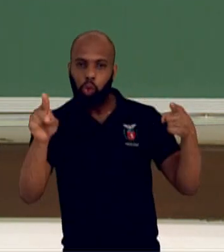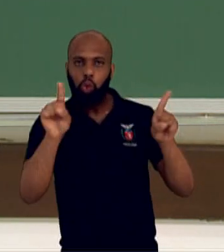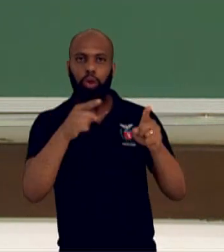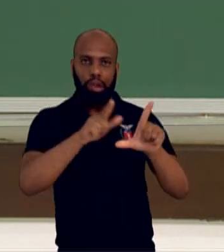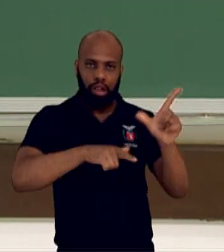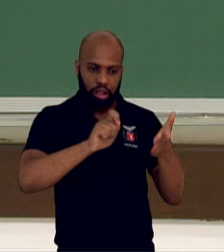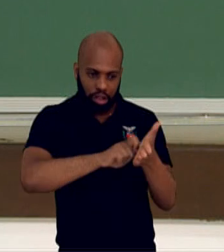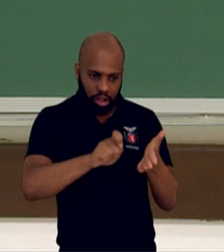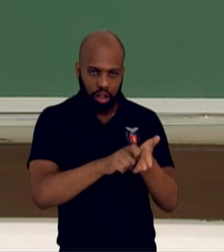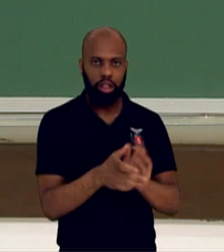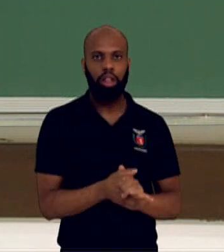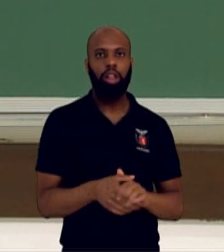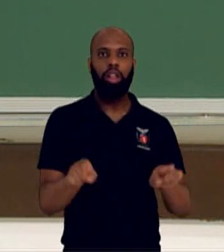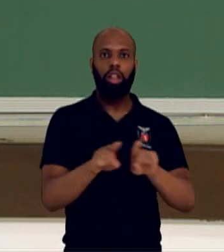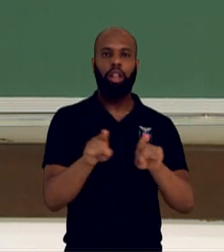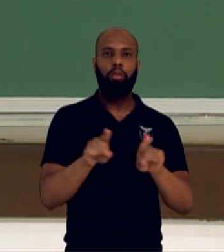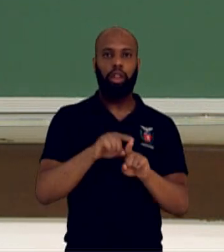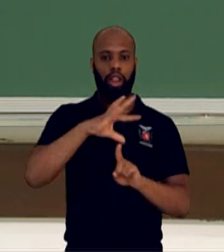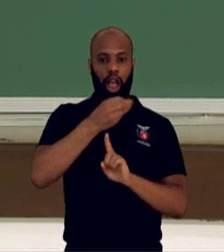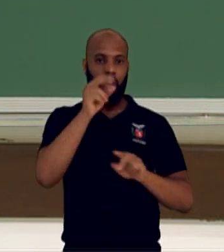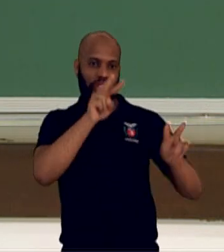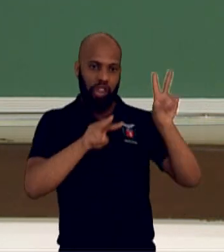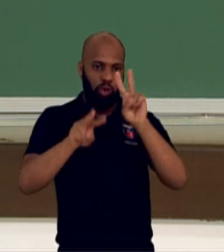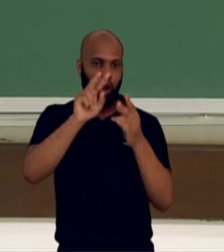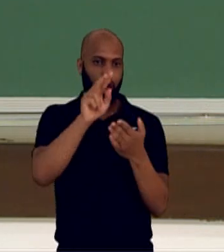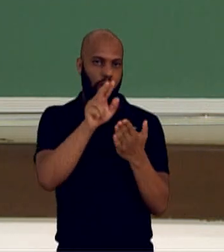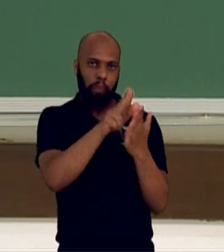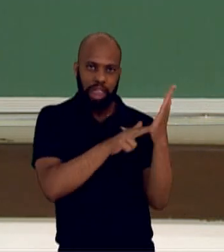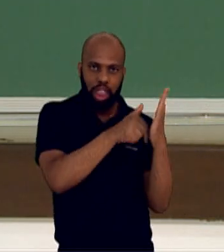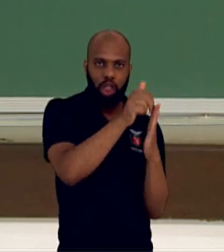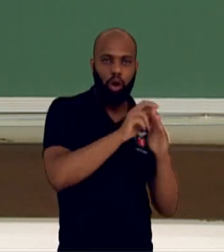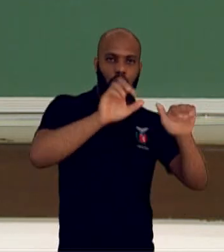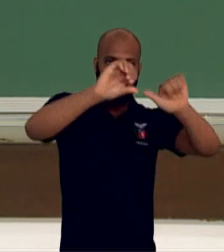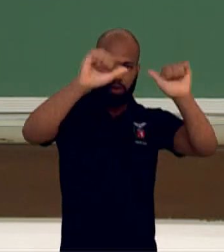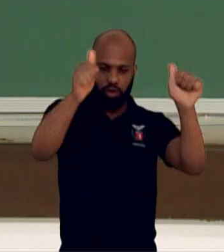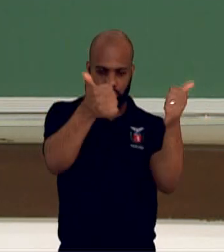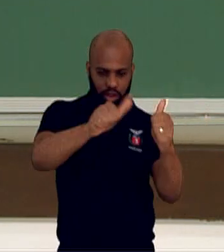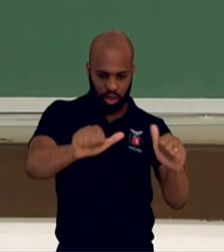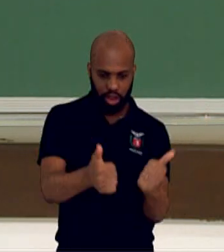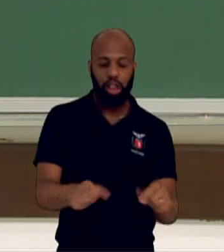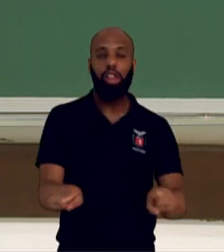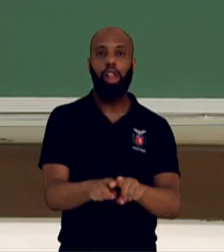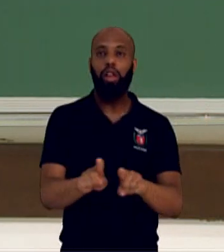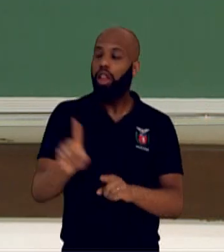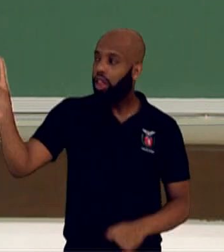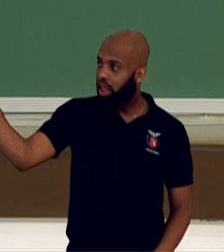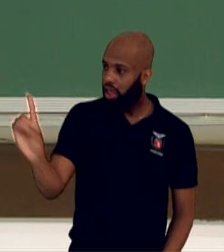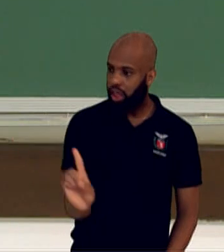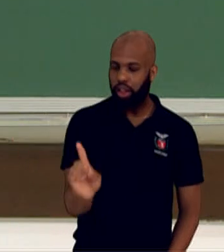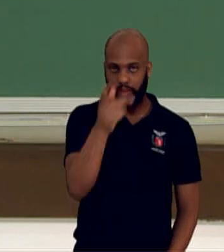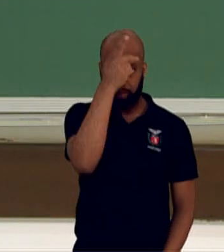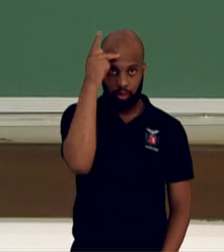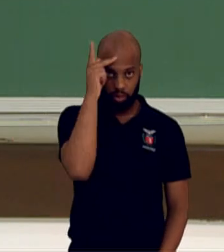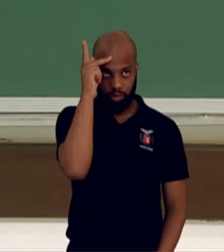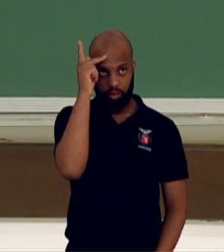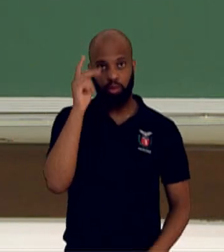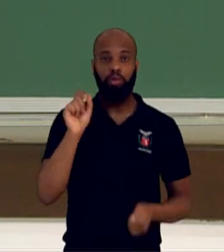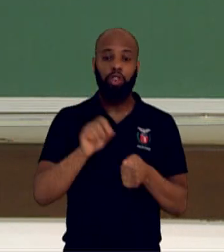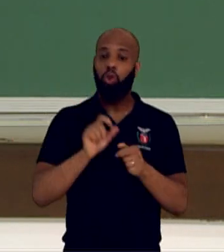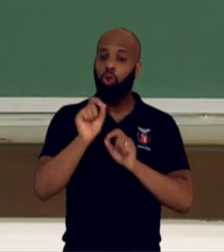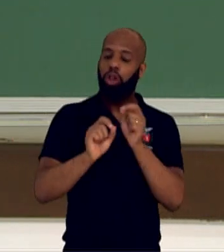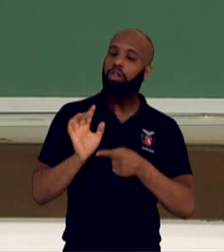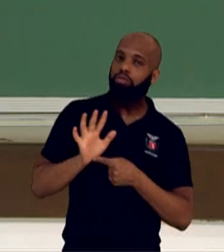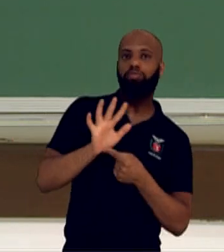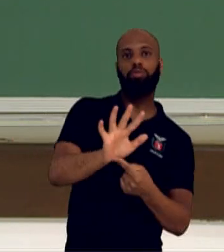músicos, como das artes visuais, pintores, escultores, né? Traz essas pessoas para